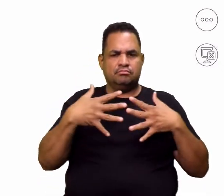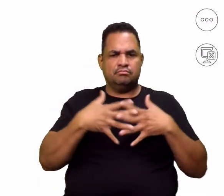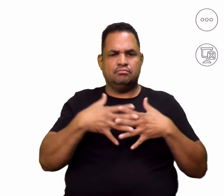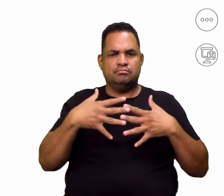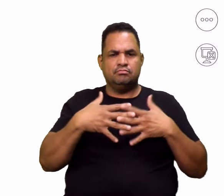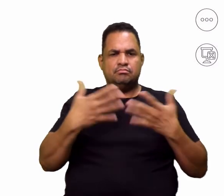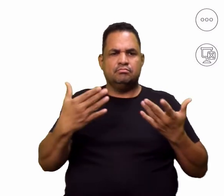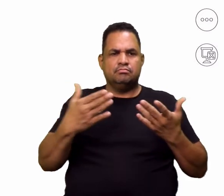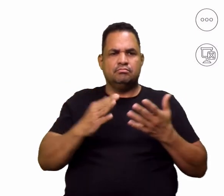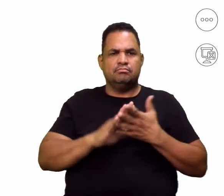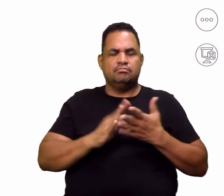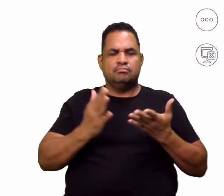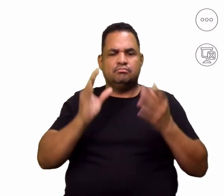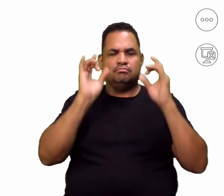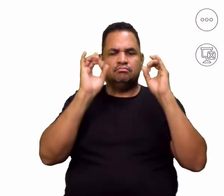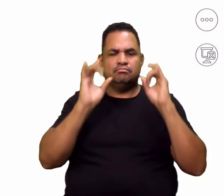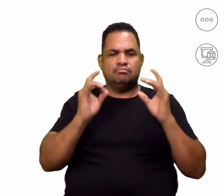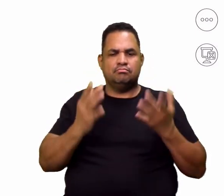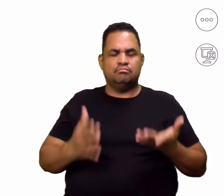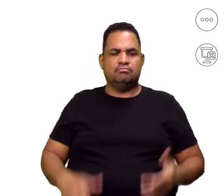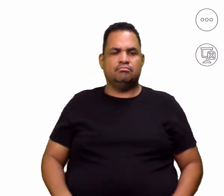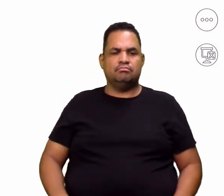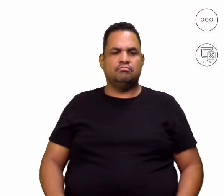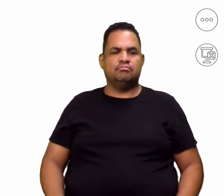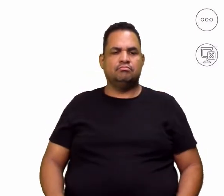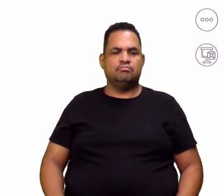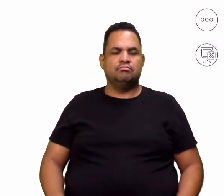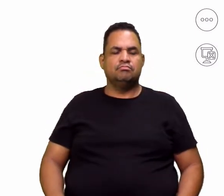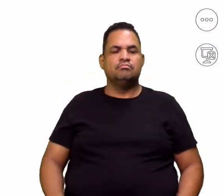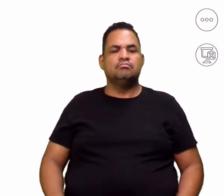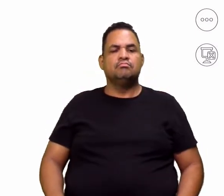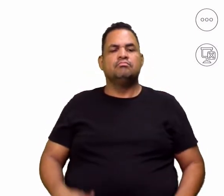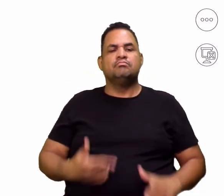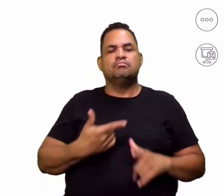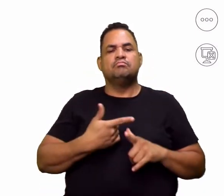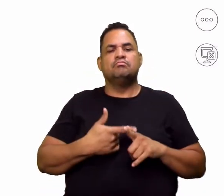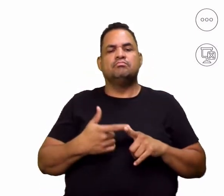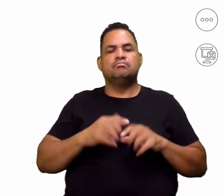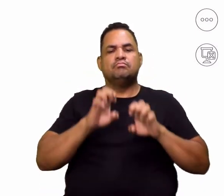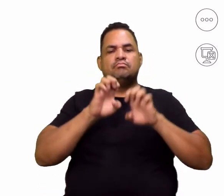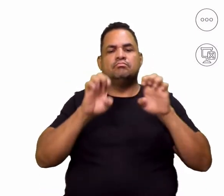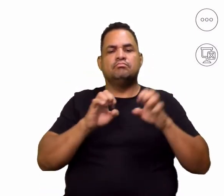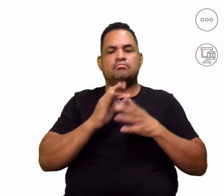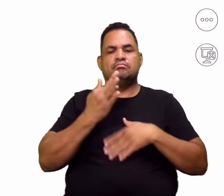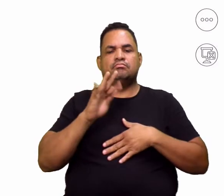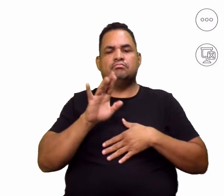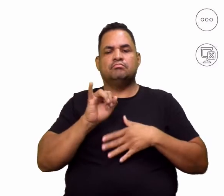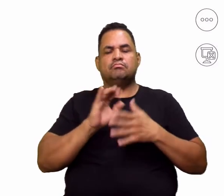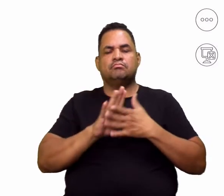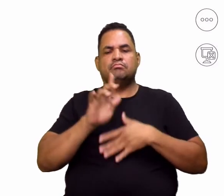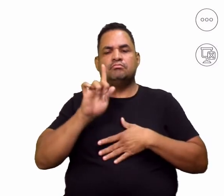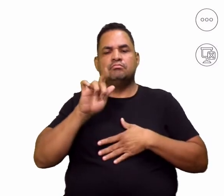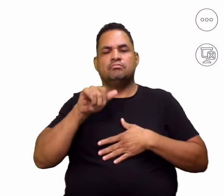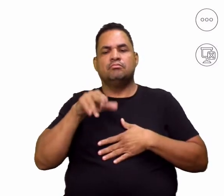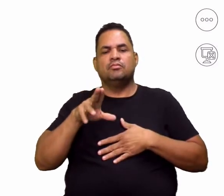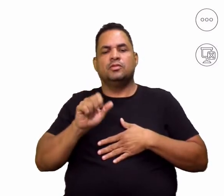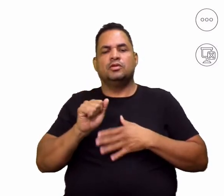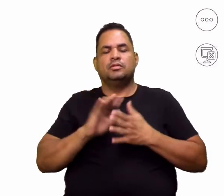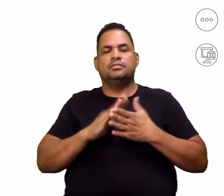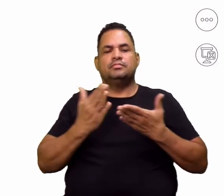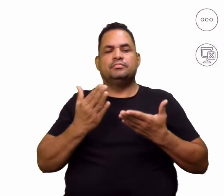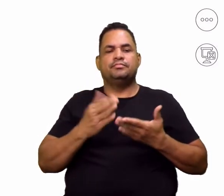muito delicada aí. Distúrbios morfológicos e fisiológicos. O que significa